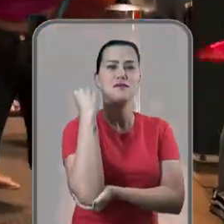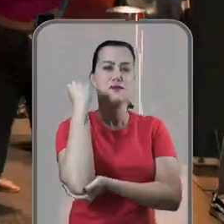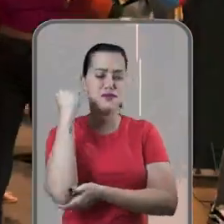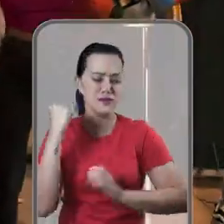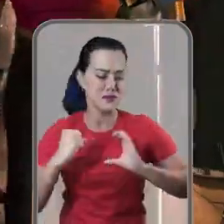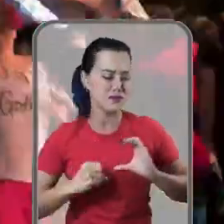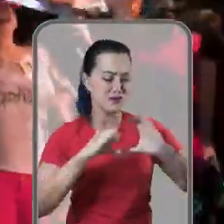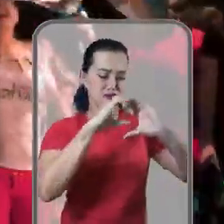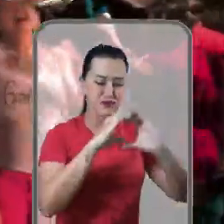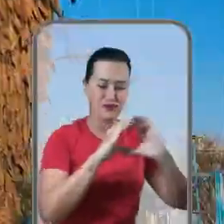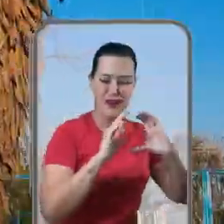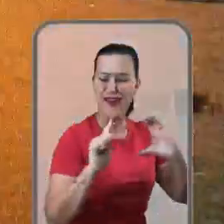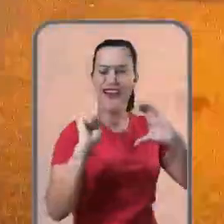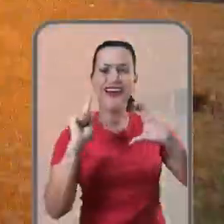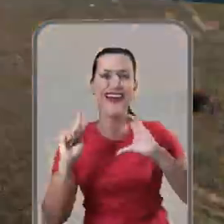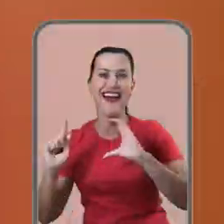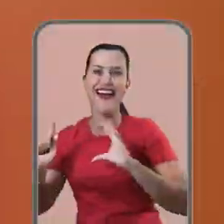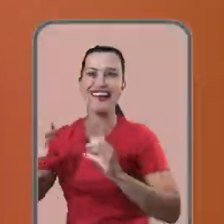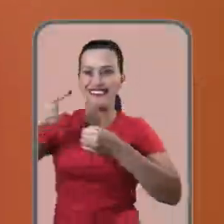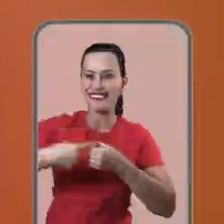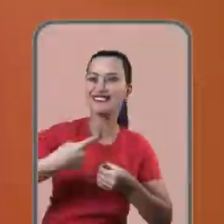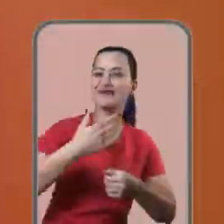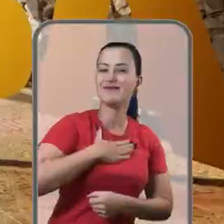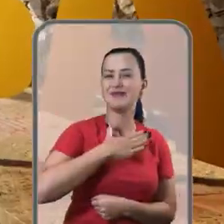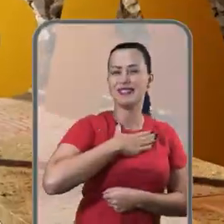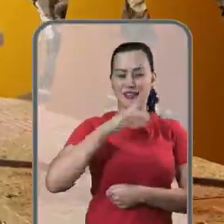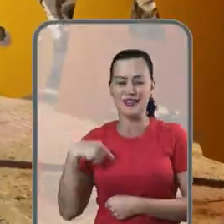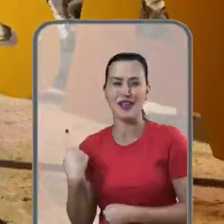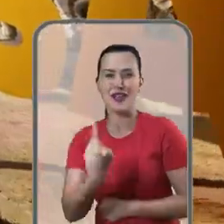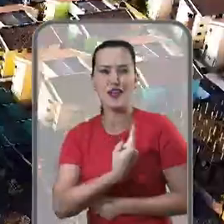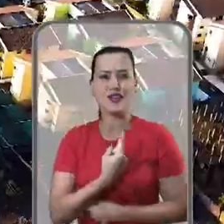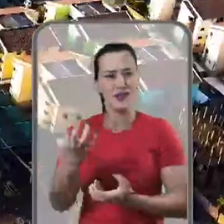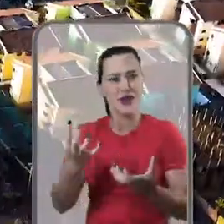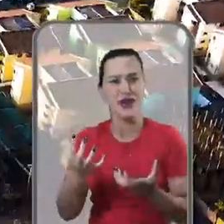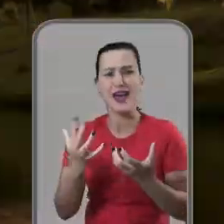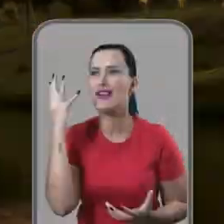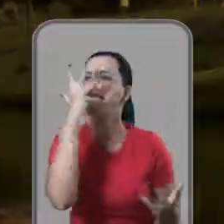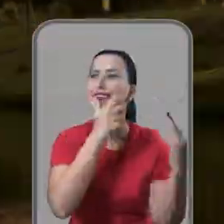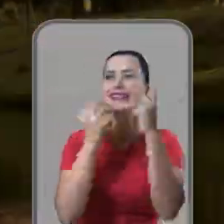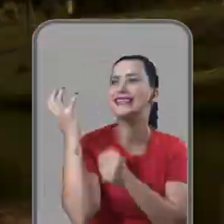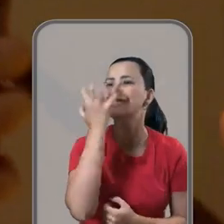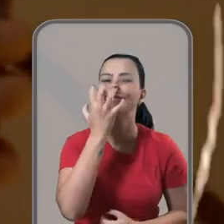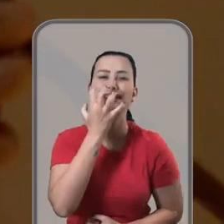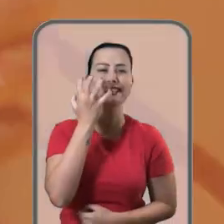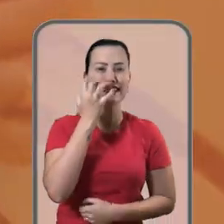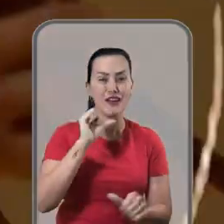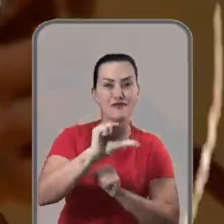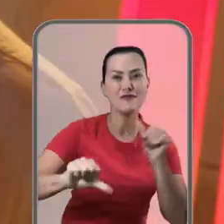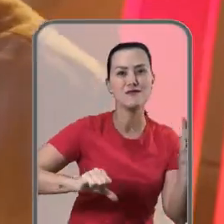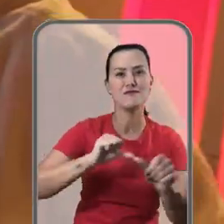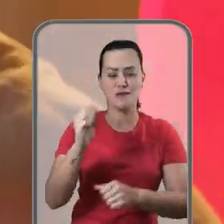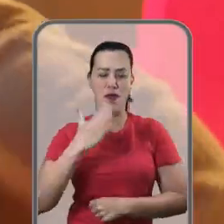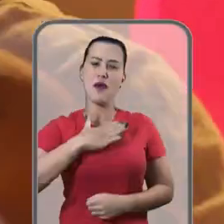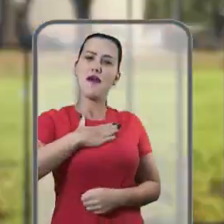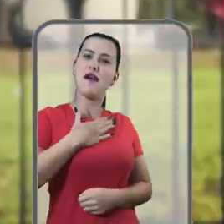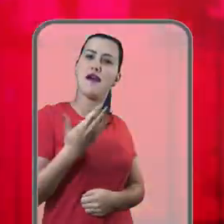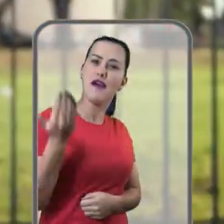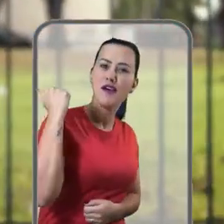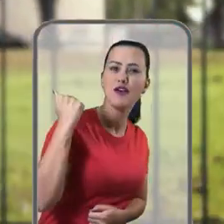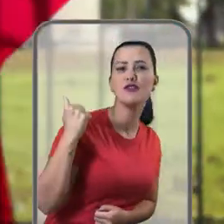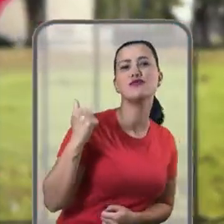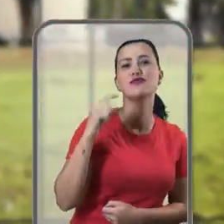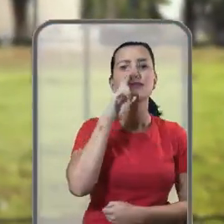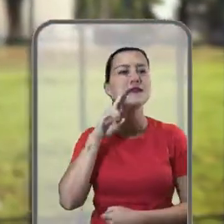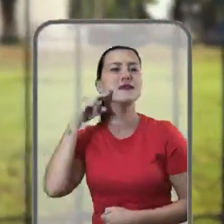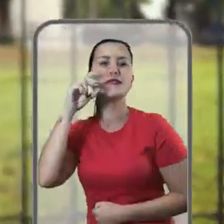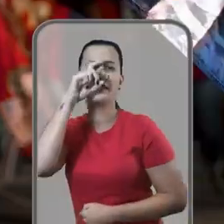somos o coração de Campo Grande. Cidade é minha, cidade é nossa, e eu quero bela. Bora mudar de verdade com a mão no peito, com